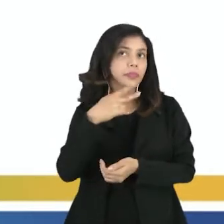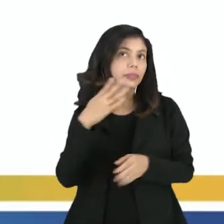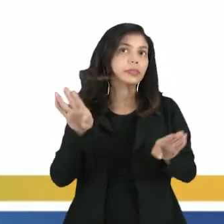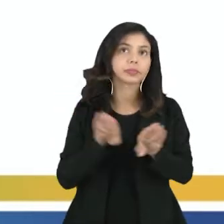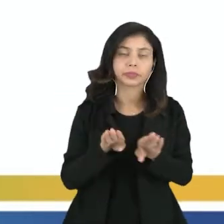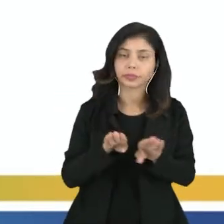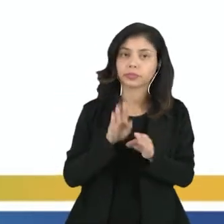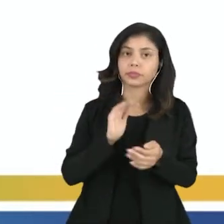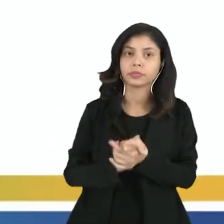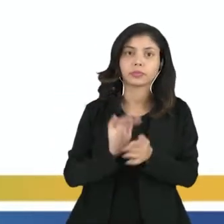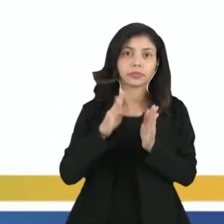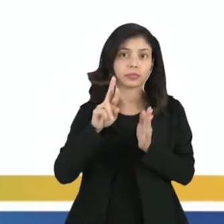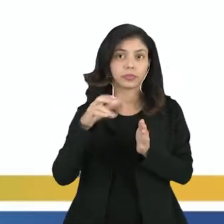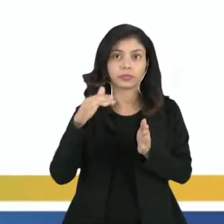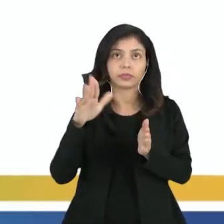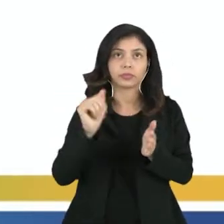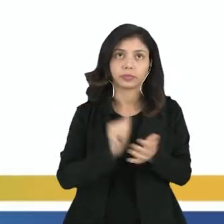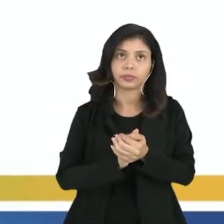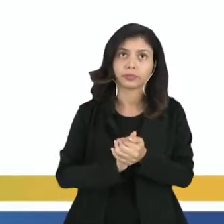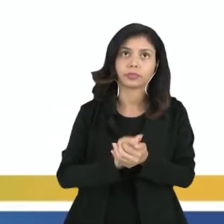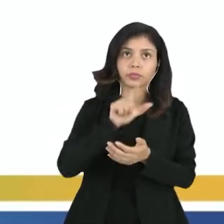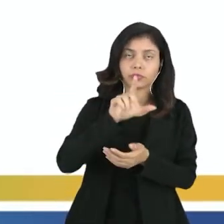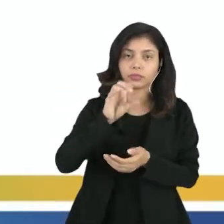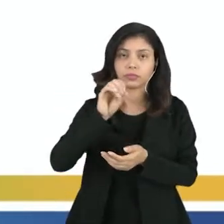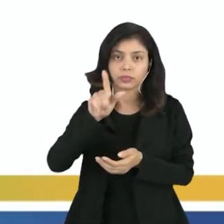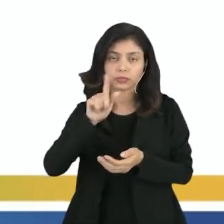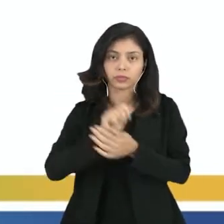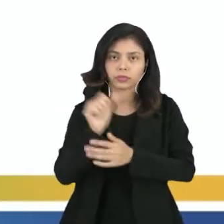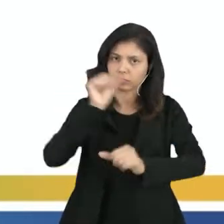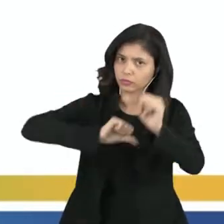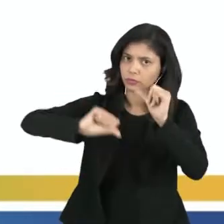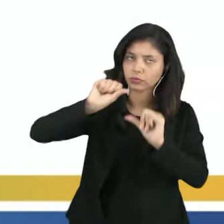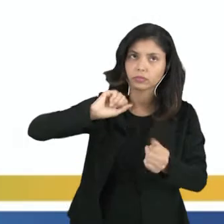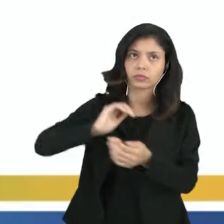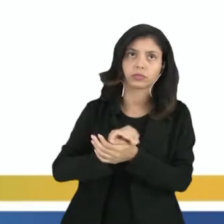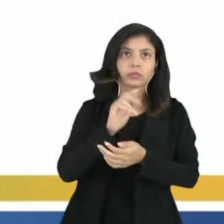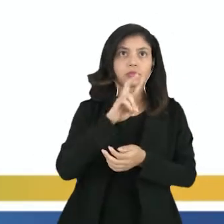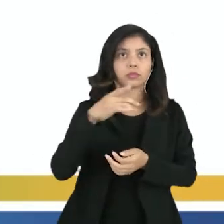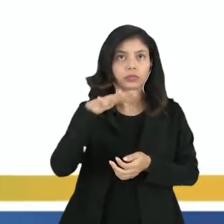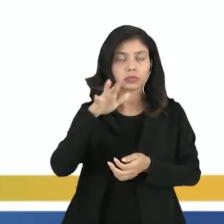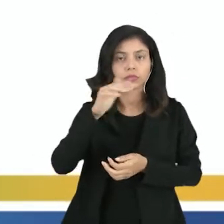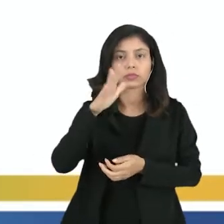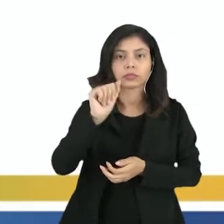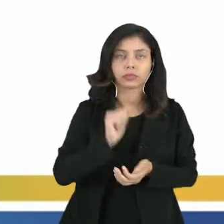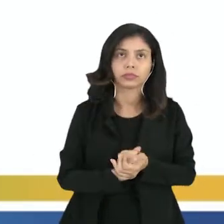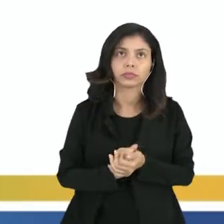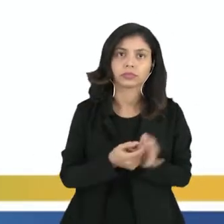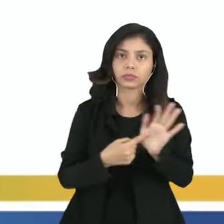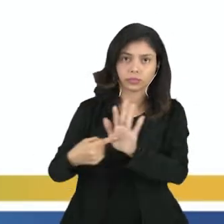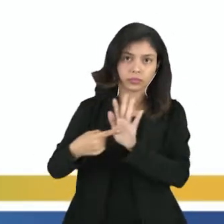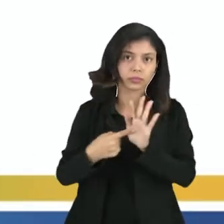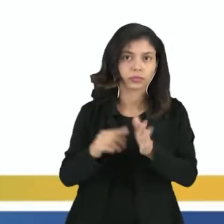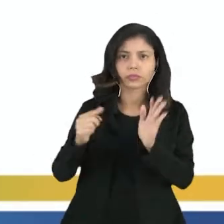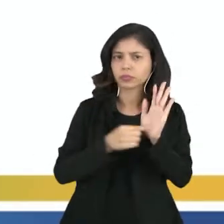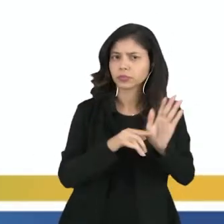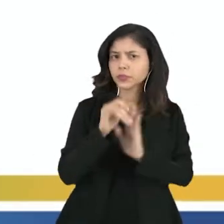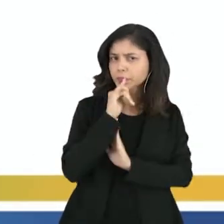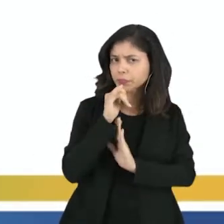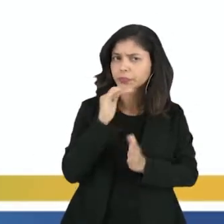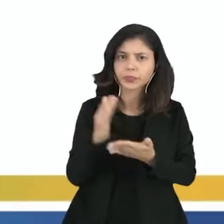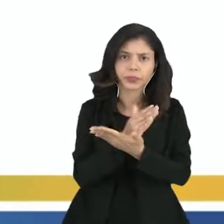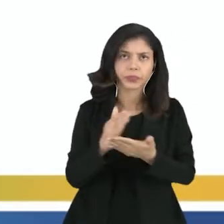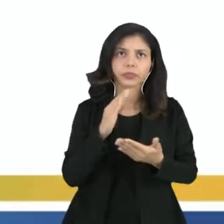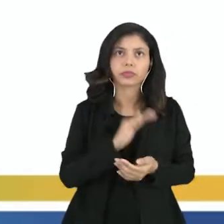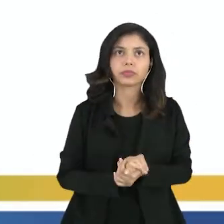falamos que a função logarítmica ela é o inverso da função exponencial. E aí apresentamos alguns